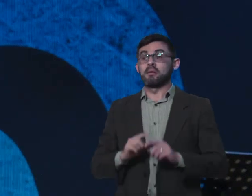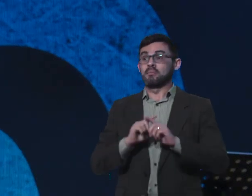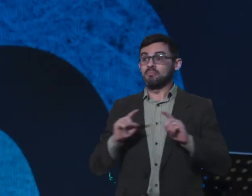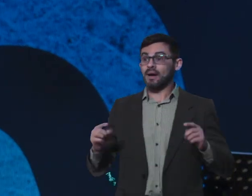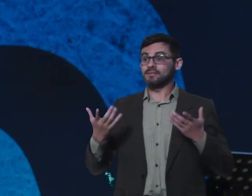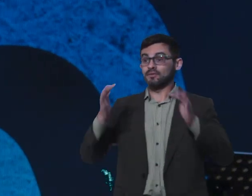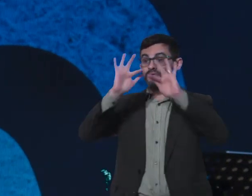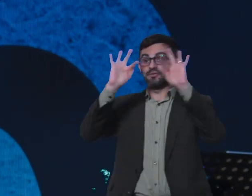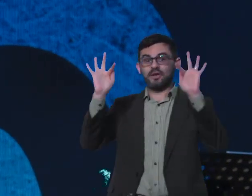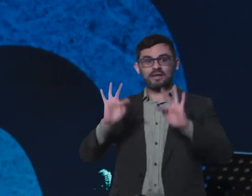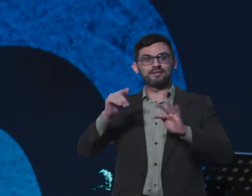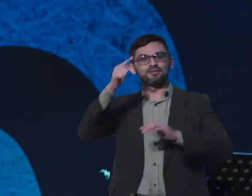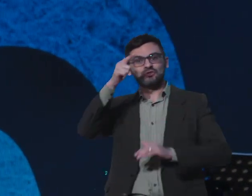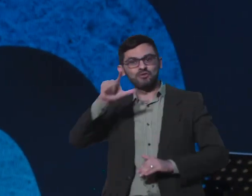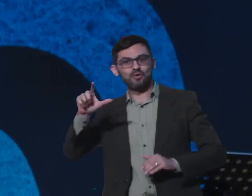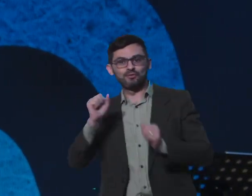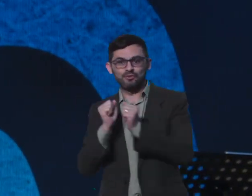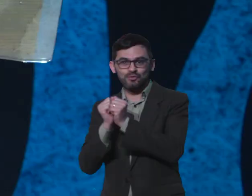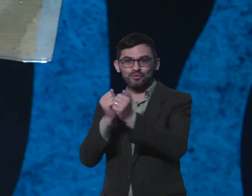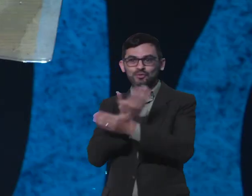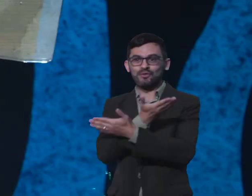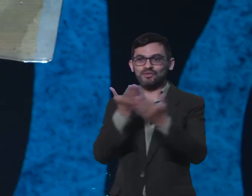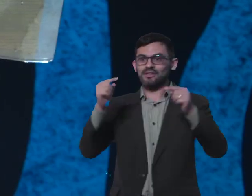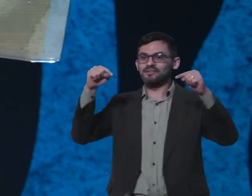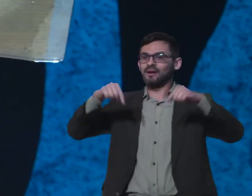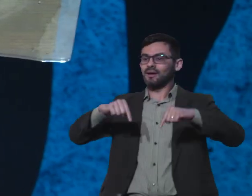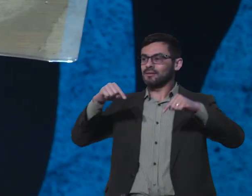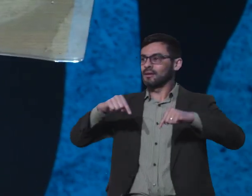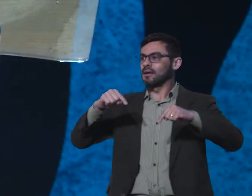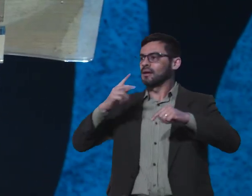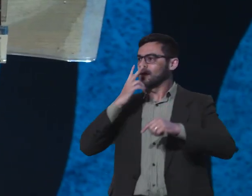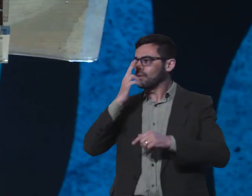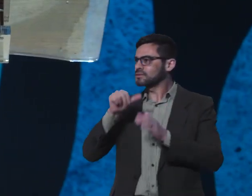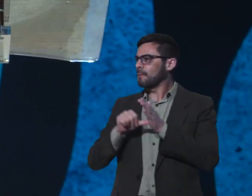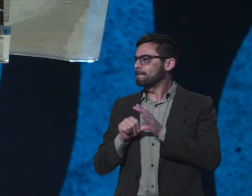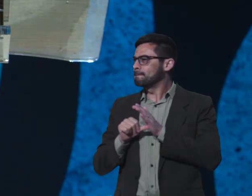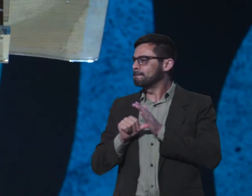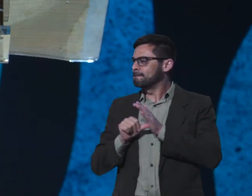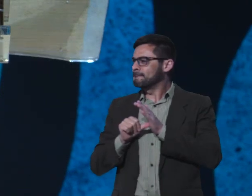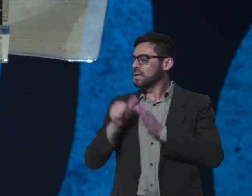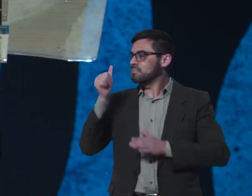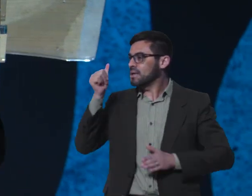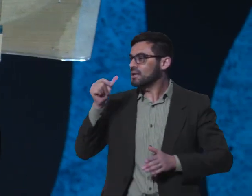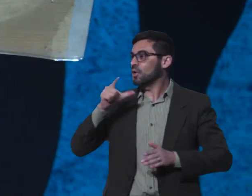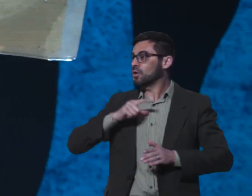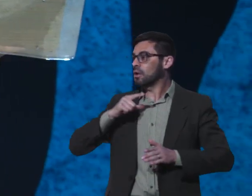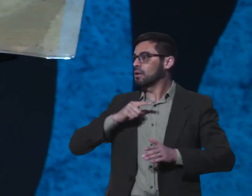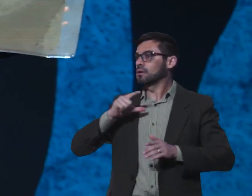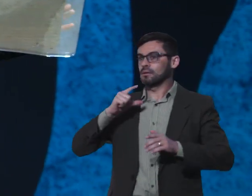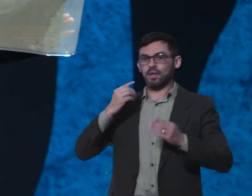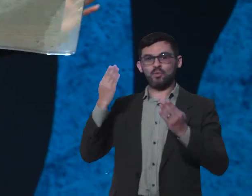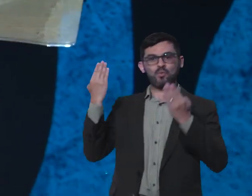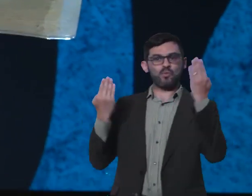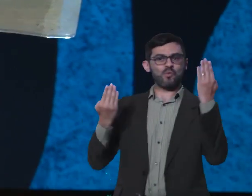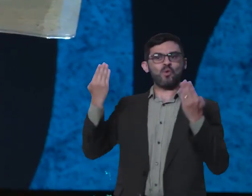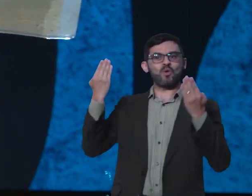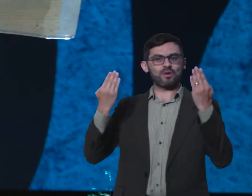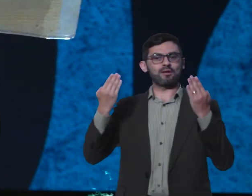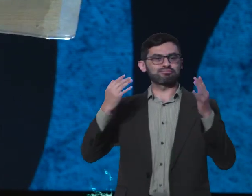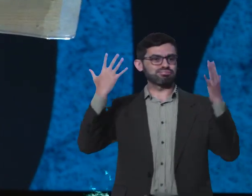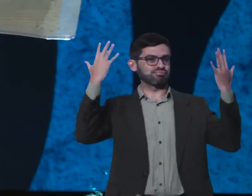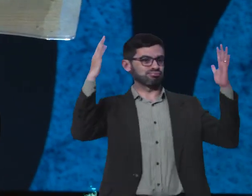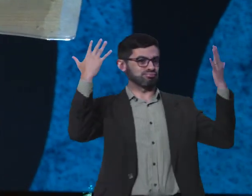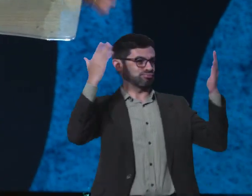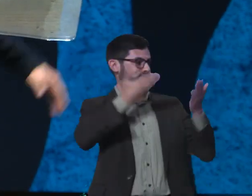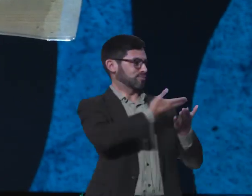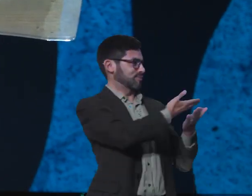Mas eu estou muito feliz de poder estar aqui com vocês. Eu acho que é a primeira vez que a gente tem um coral. Então, gente, uma salva de palmas